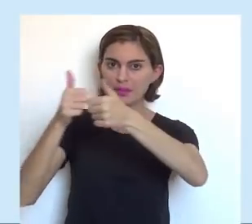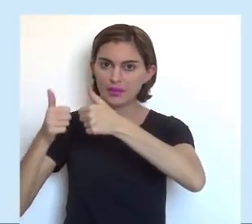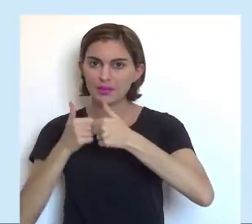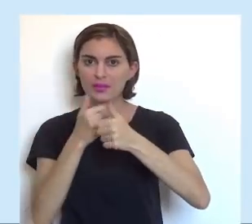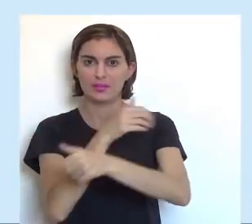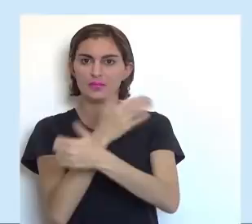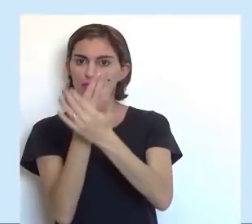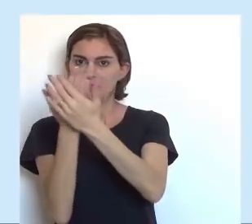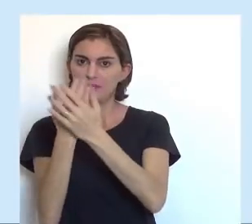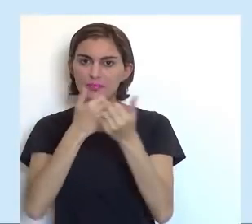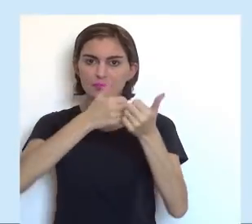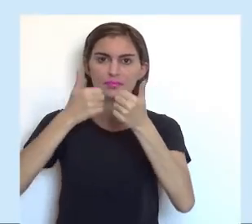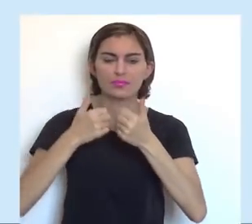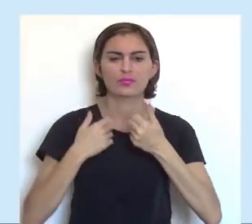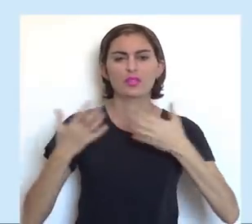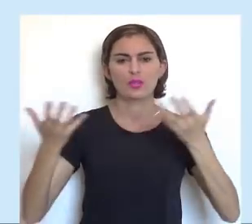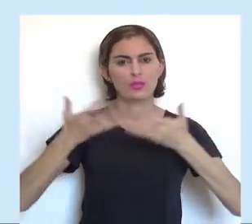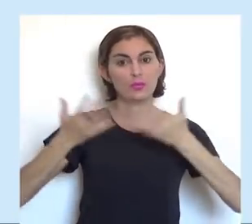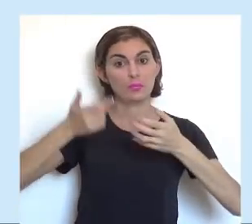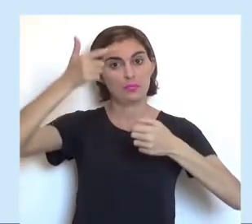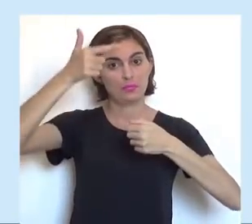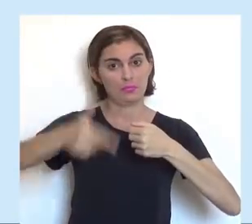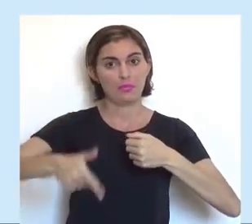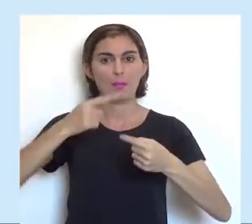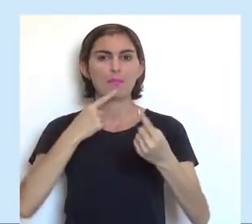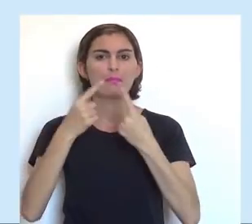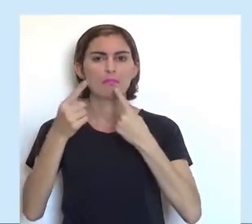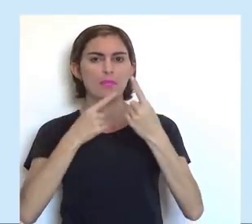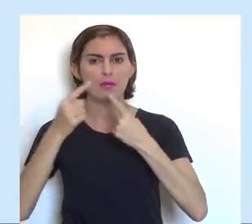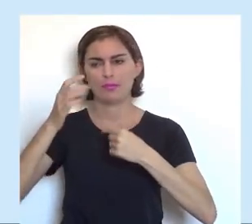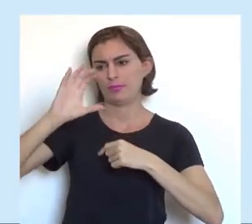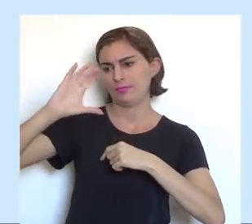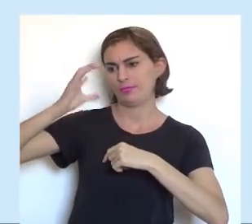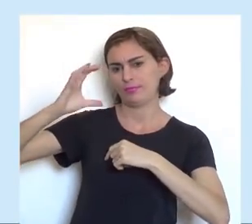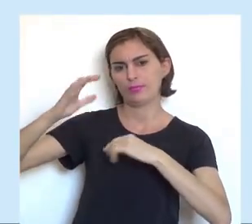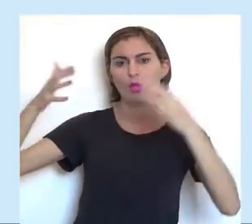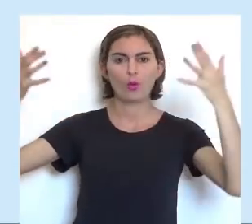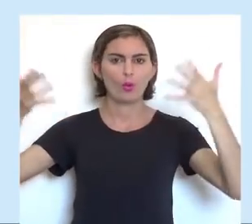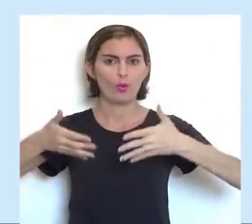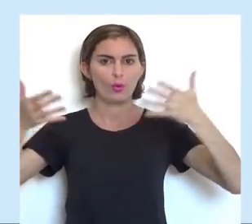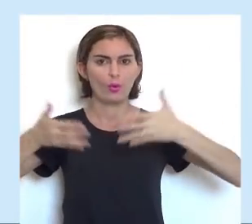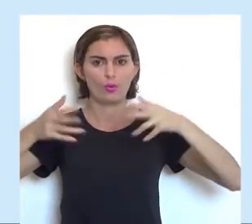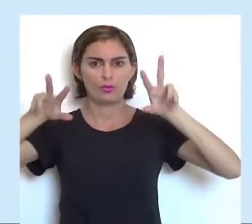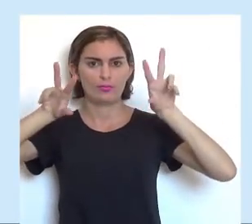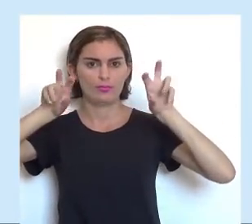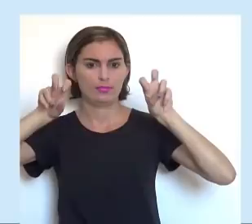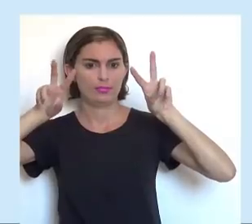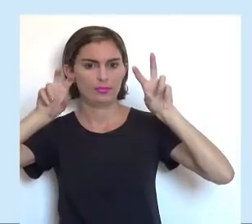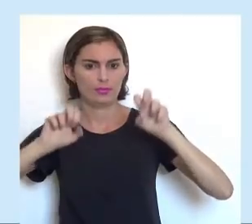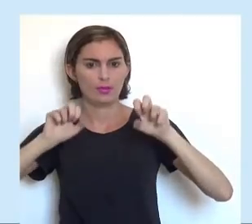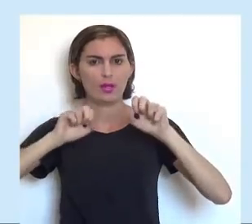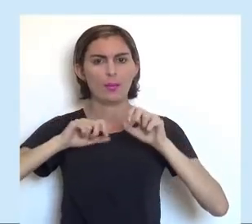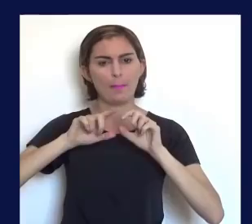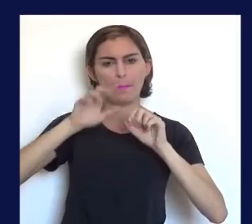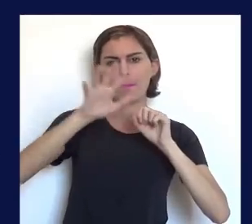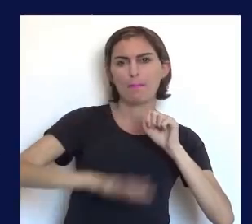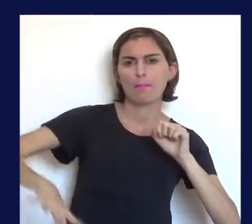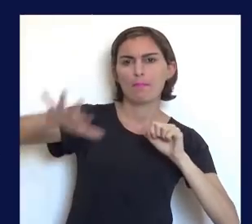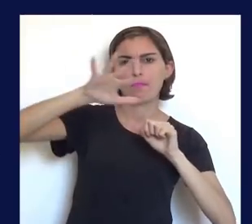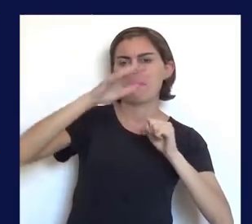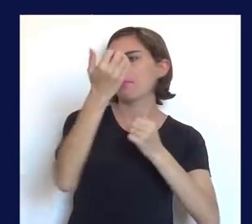Olá, amigos estudantes, tudo bem? Estamos aqui com mais um Papo Científico. Hoje o tema será